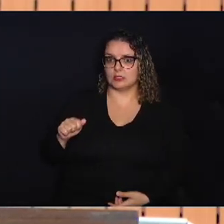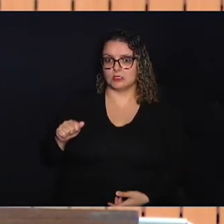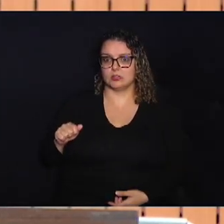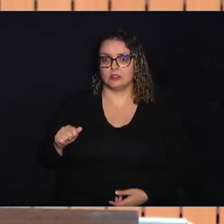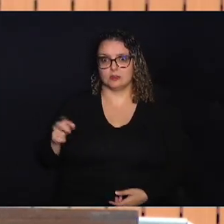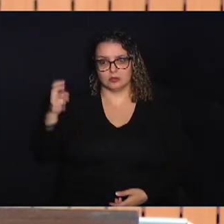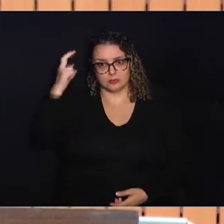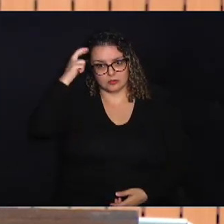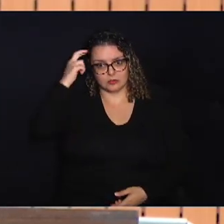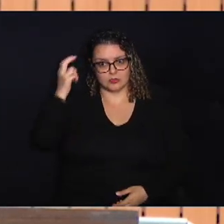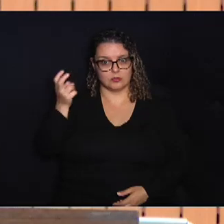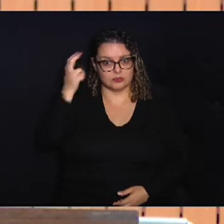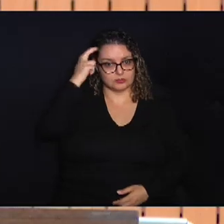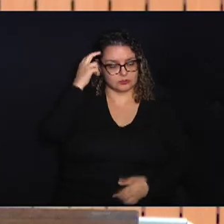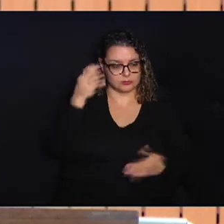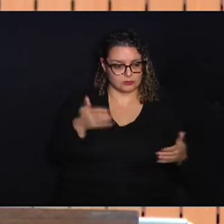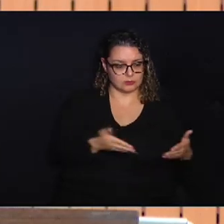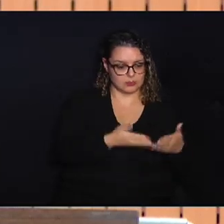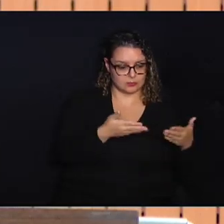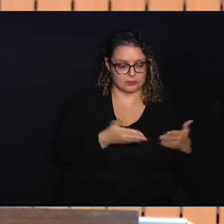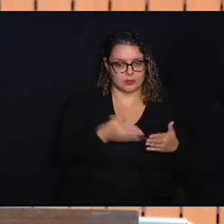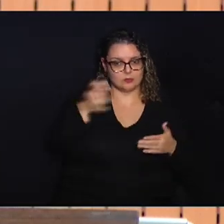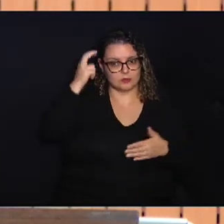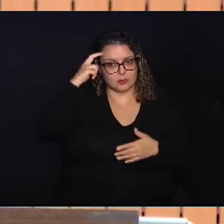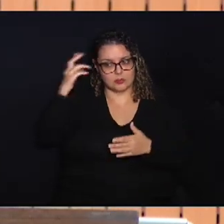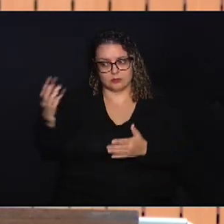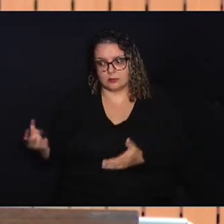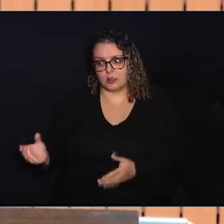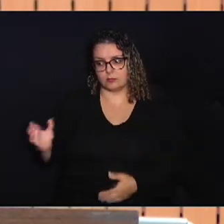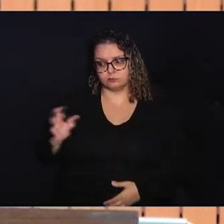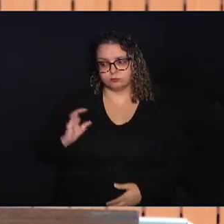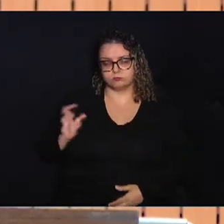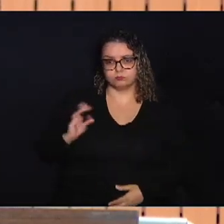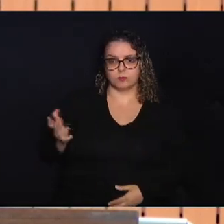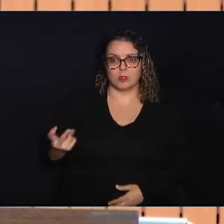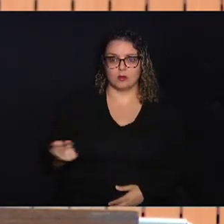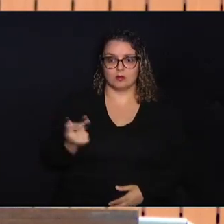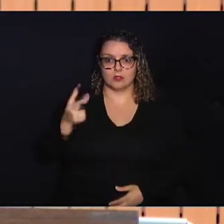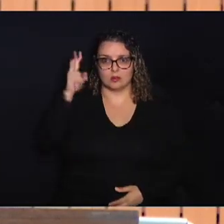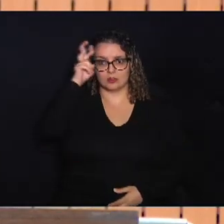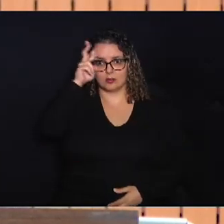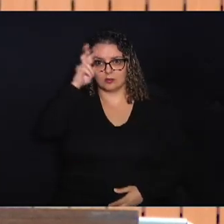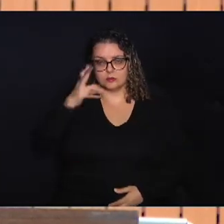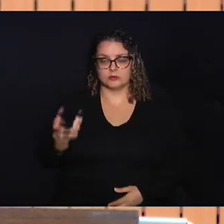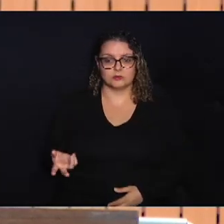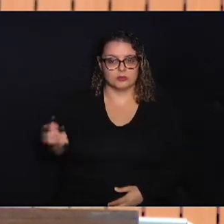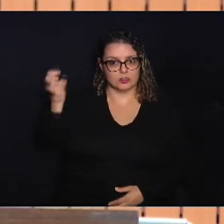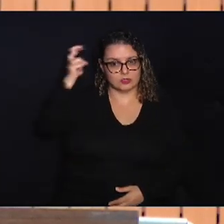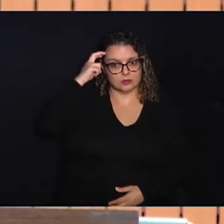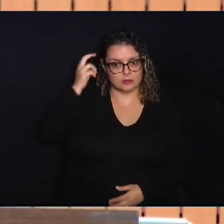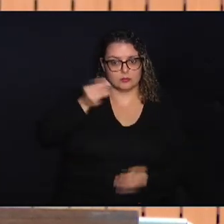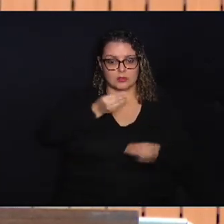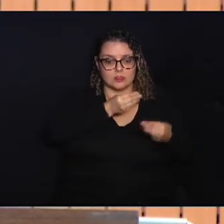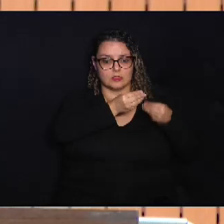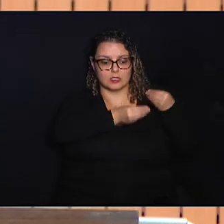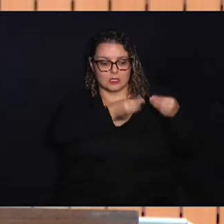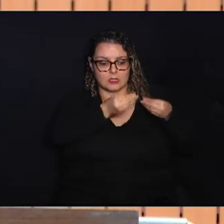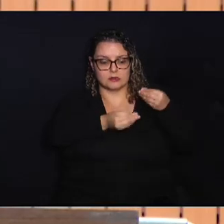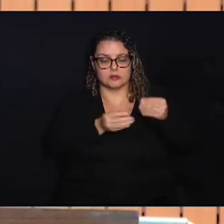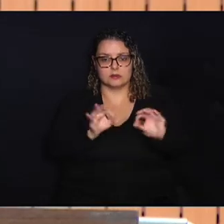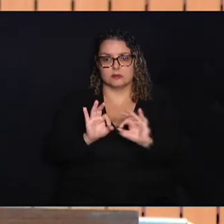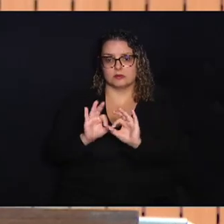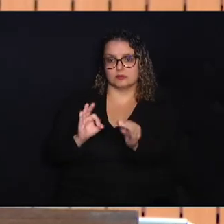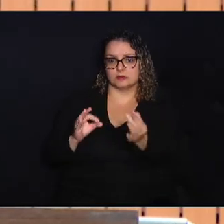Quando a gente também fala sobre a cultura, valoriza a cultura e a história e toda a herança africana,